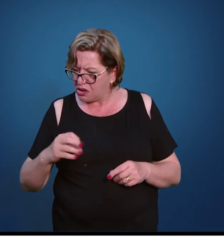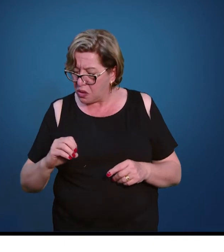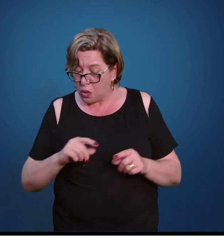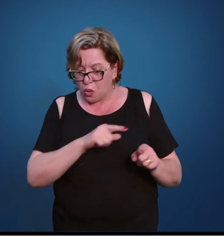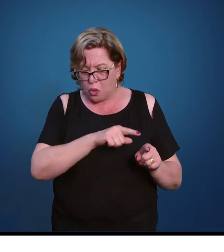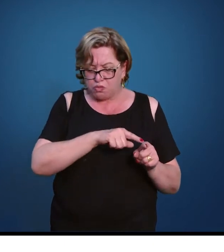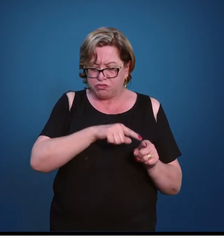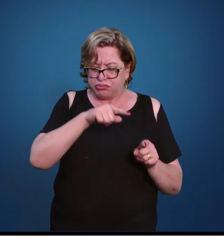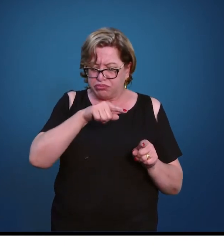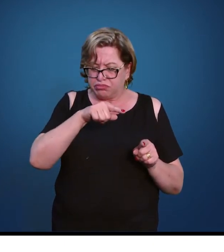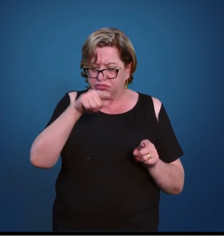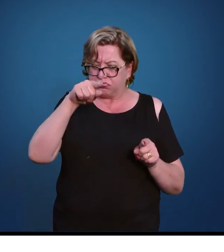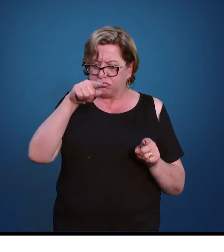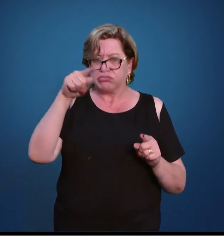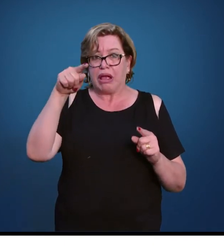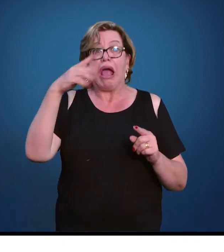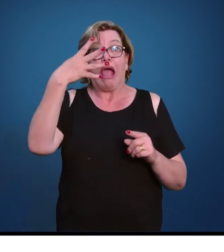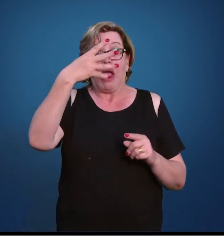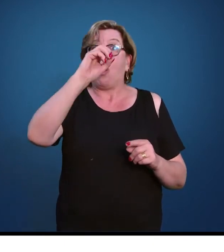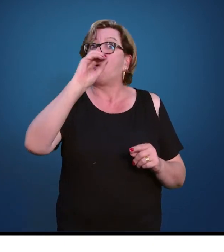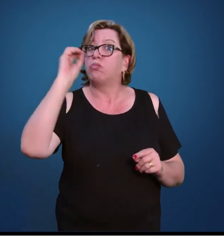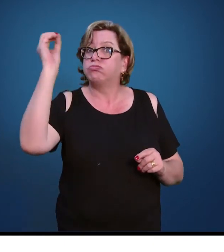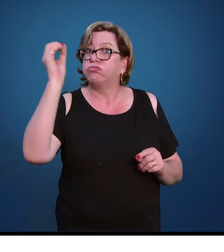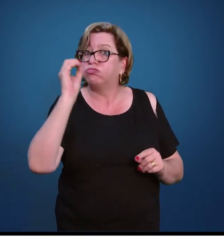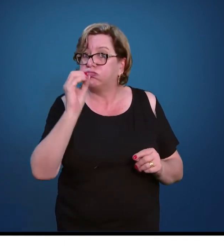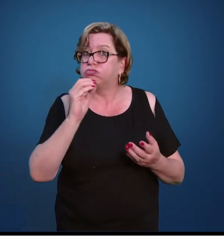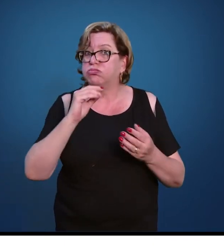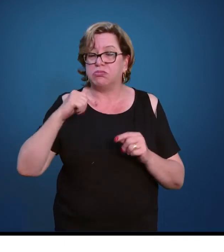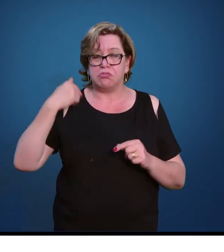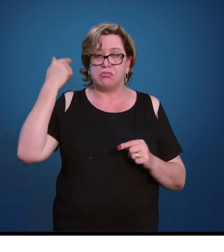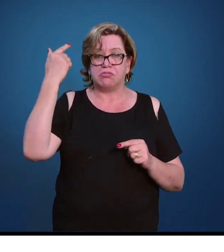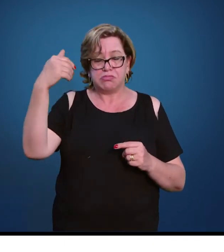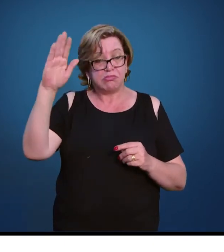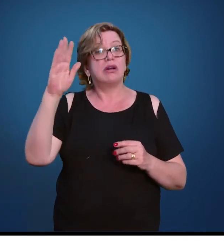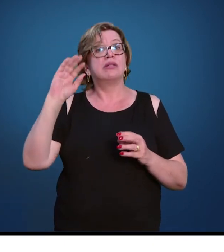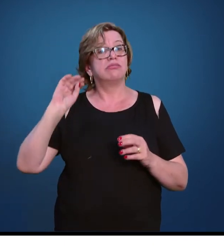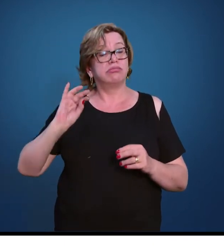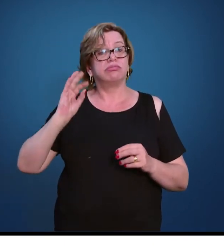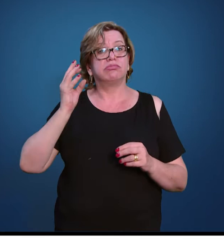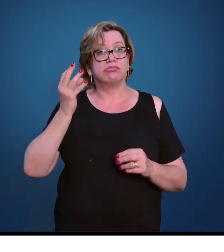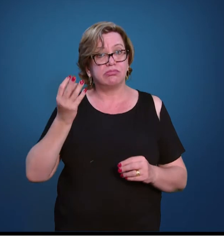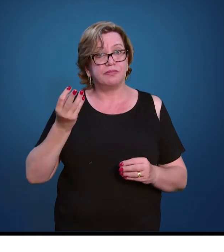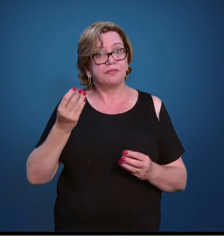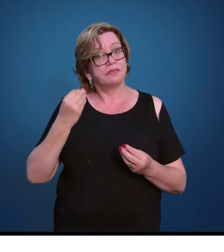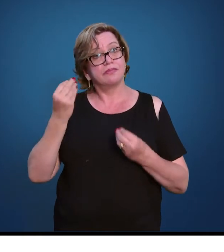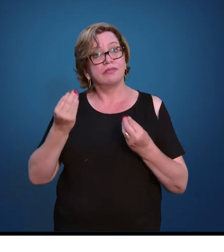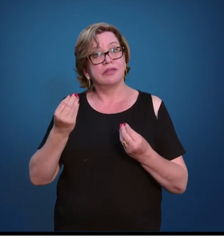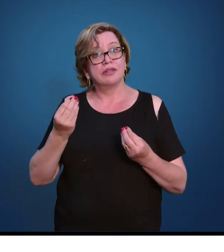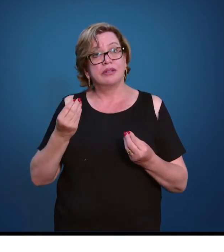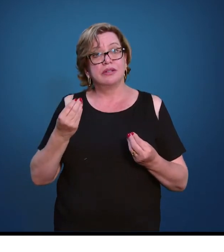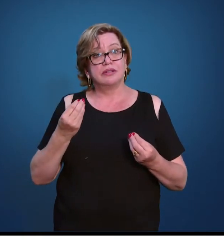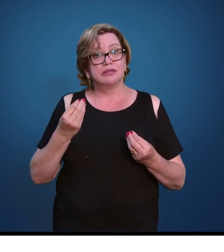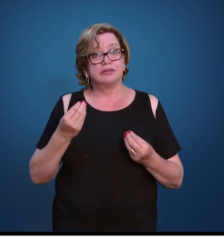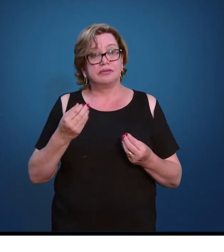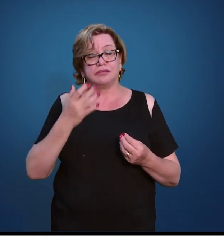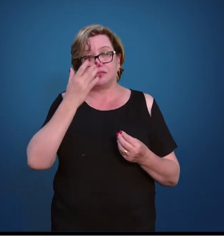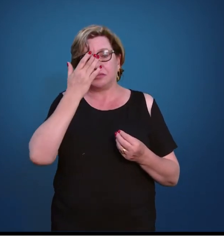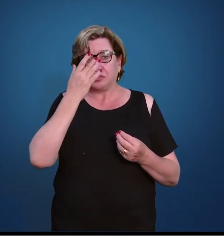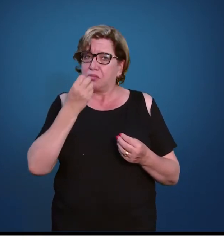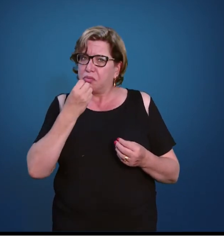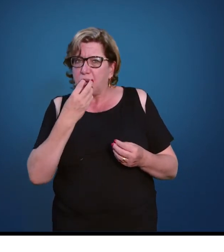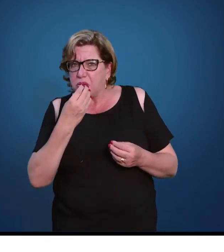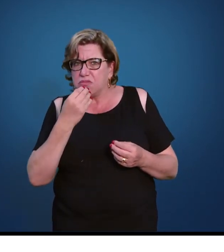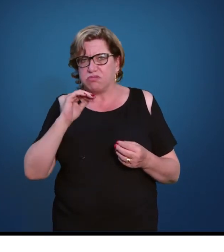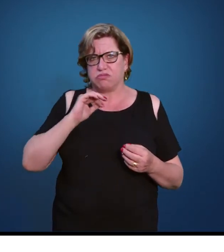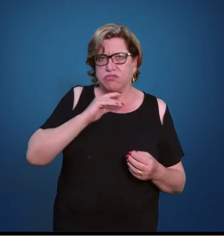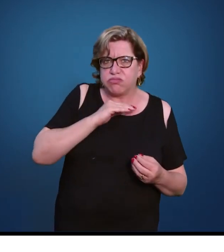um acréscimo de 40% em 2017 em relação ao ano de 2015. Isto é